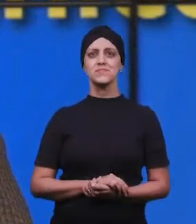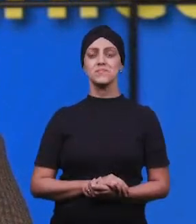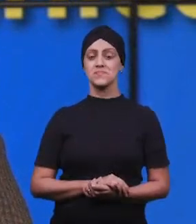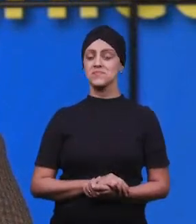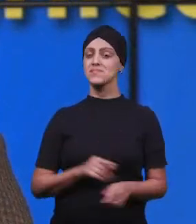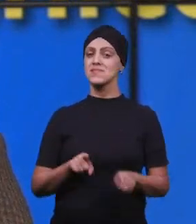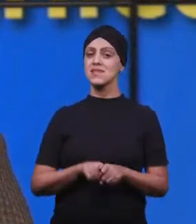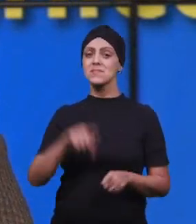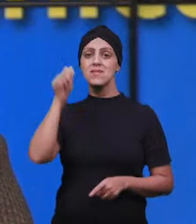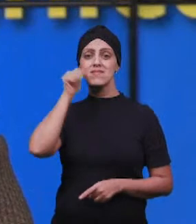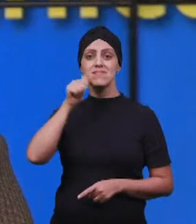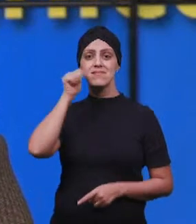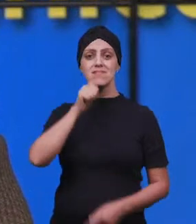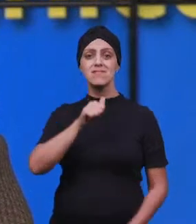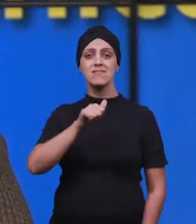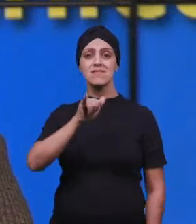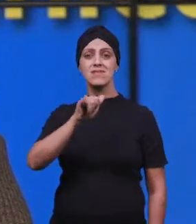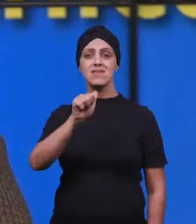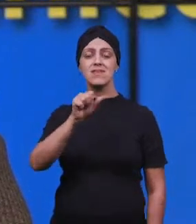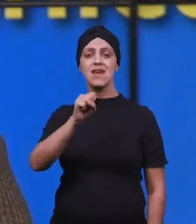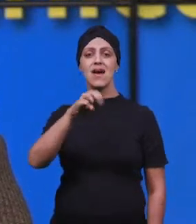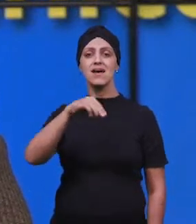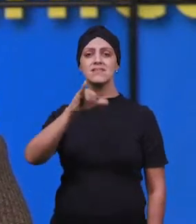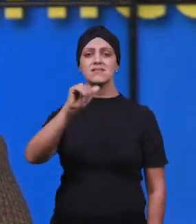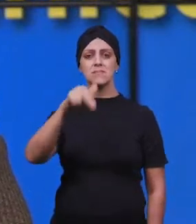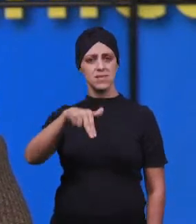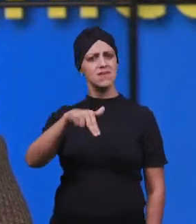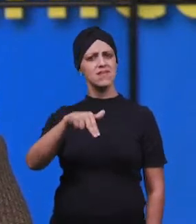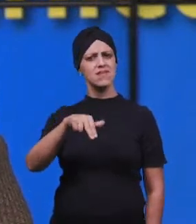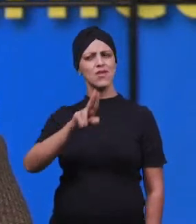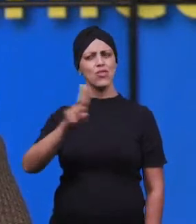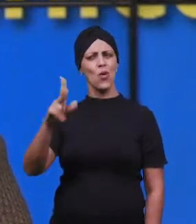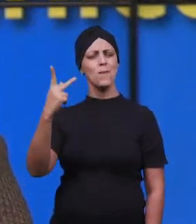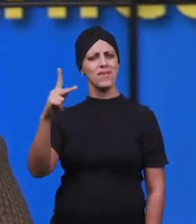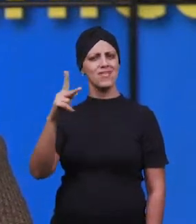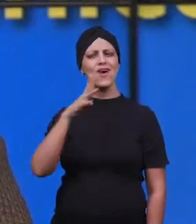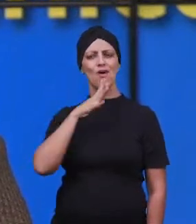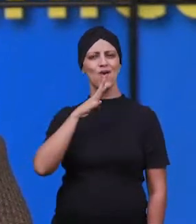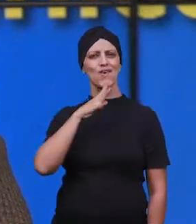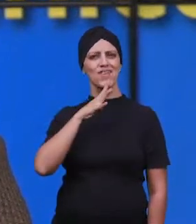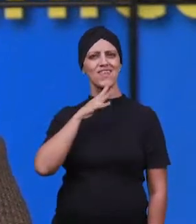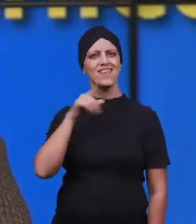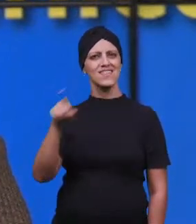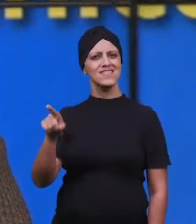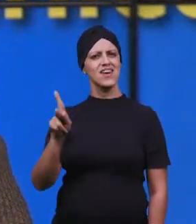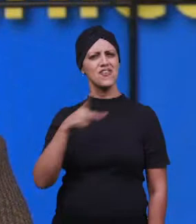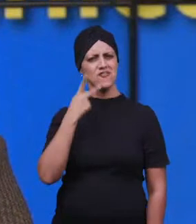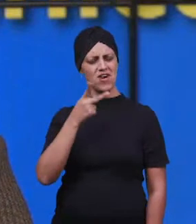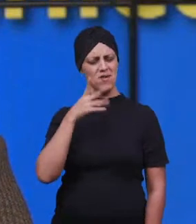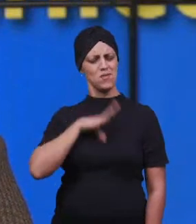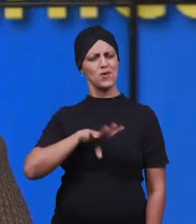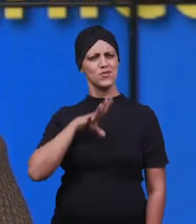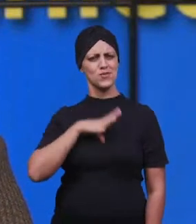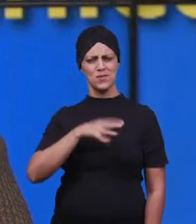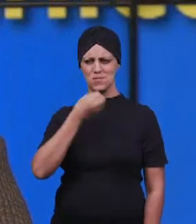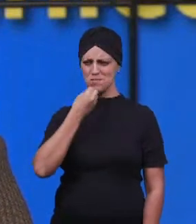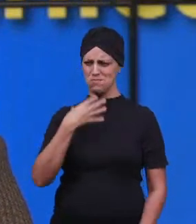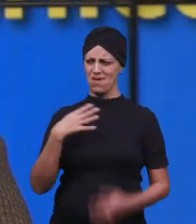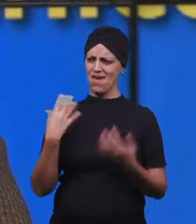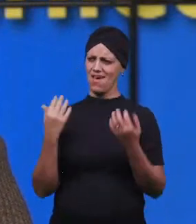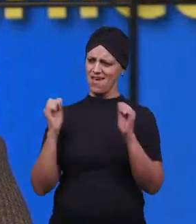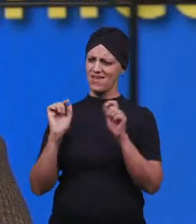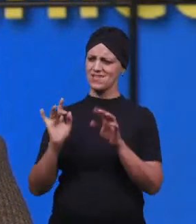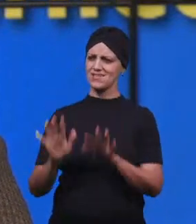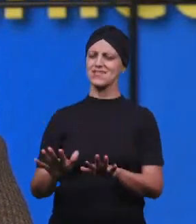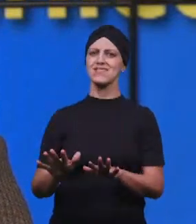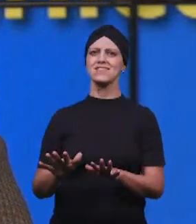e 15. E por último, a resposta da Yasmin. Ela não colocou o nome dela, mas eu já a conheço. Yasmin já está falando português,